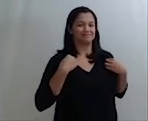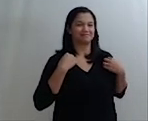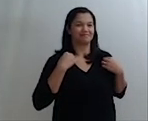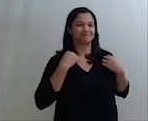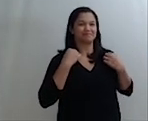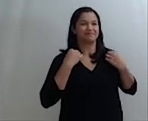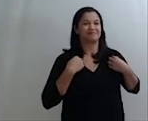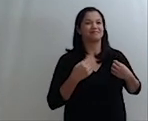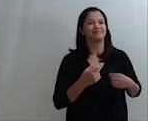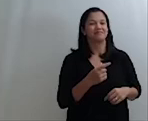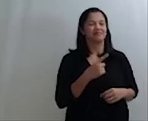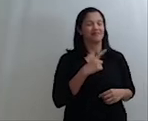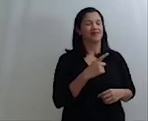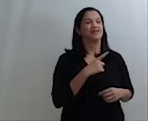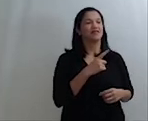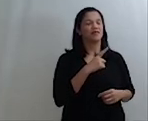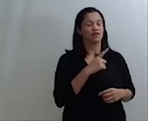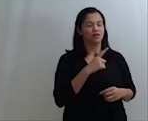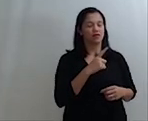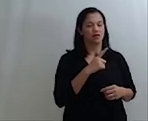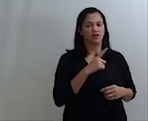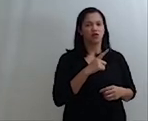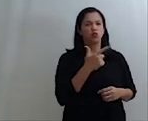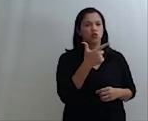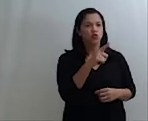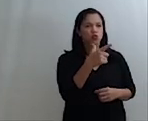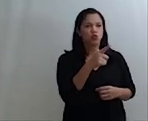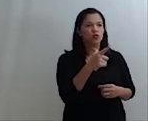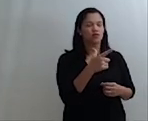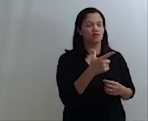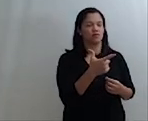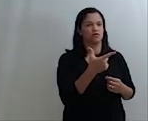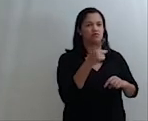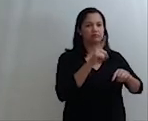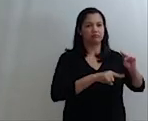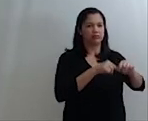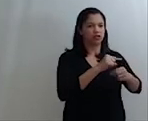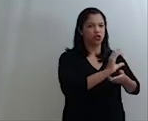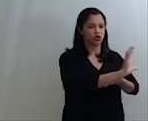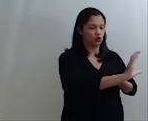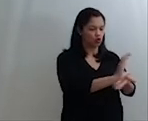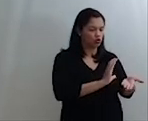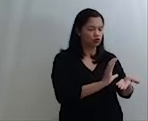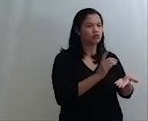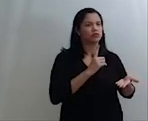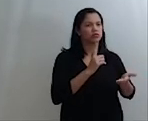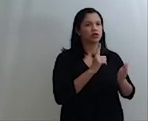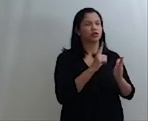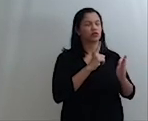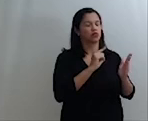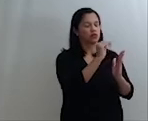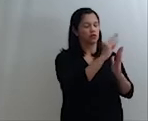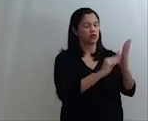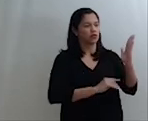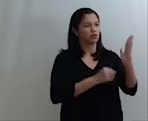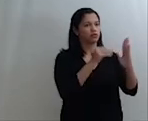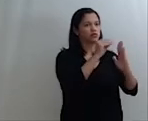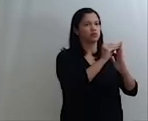não houve O desvio de verbas públicas e isso tudo está no nos autos daas corpos